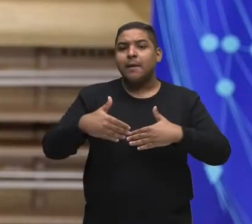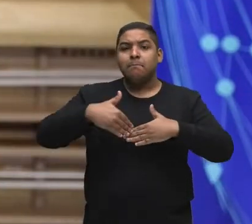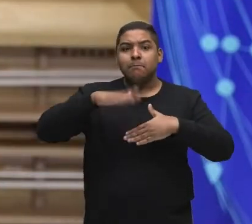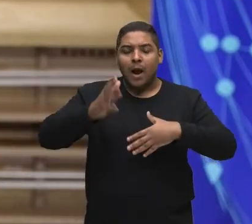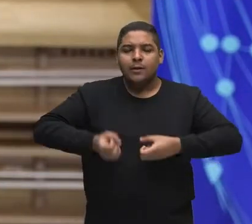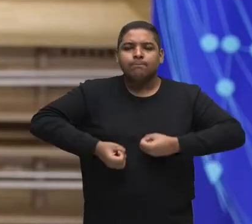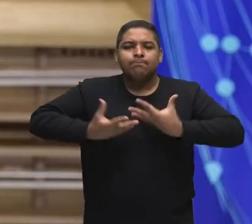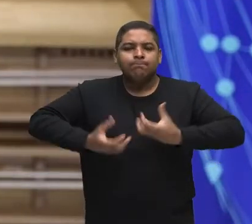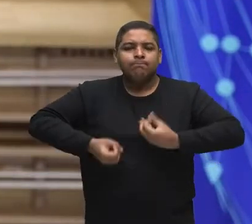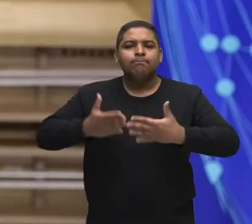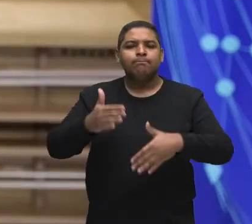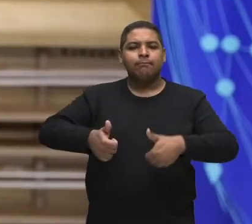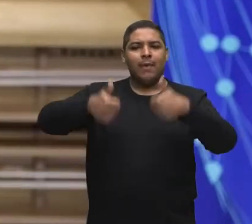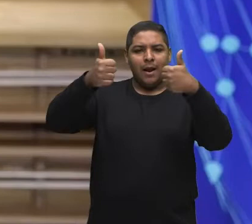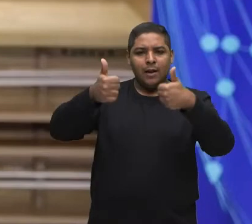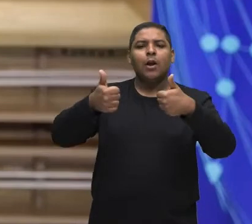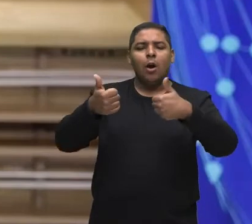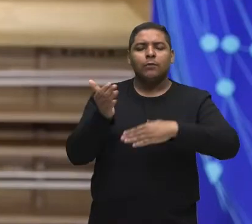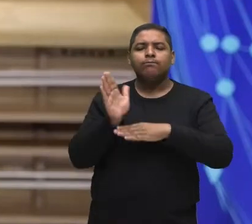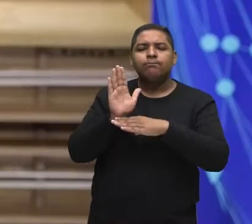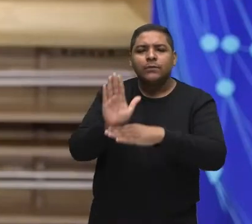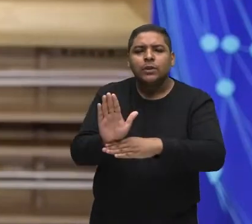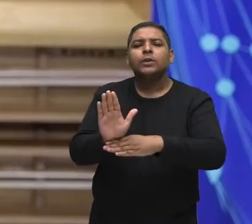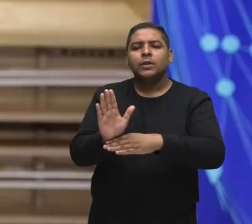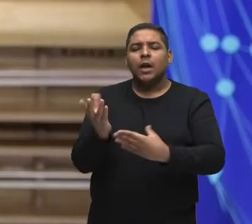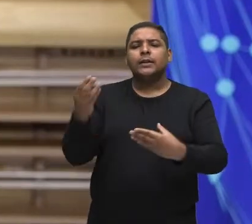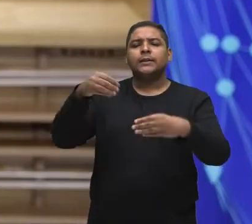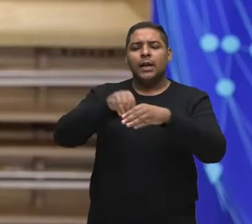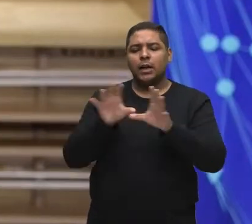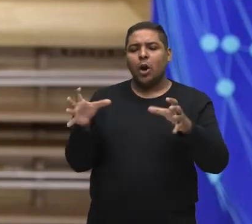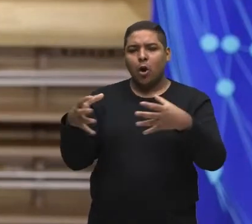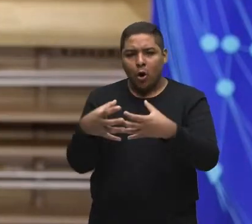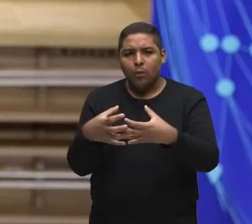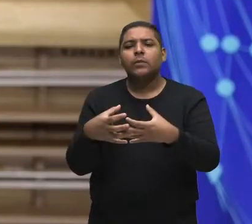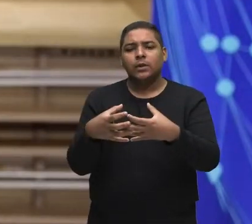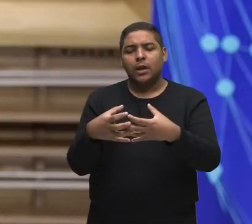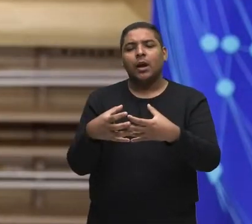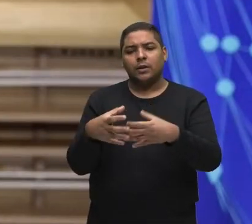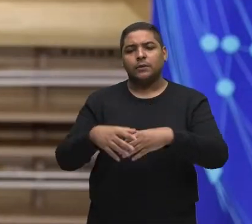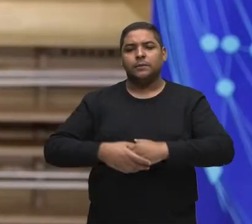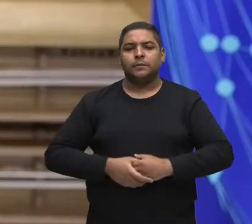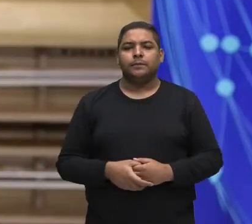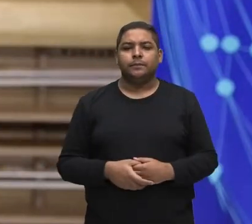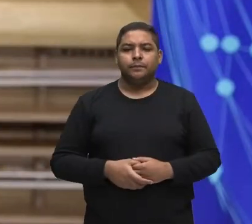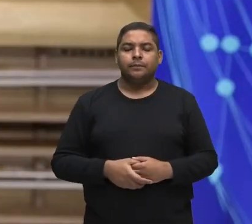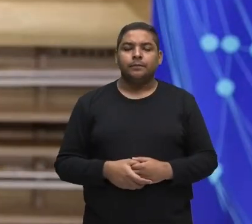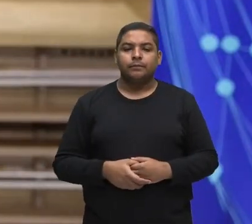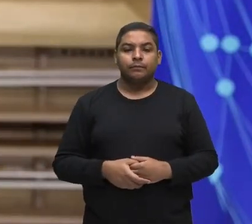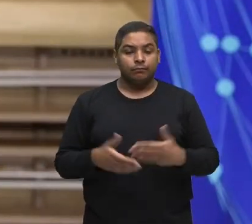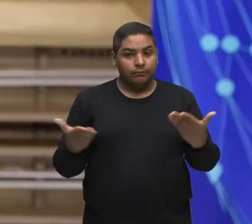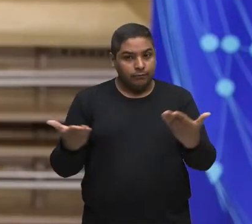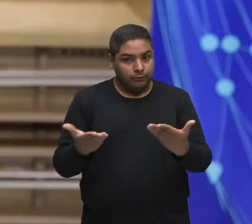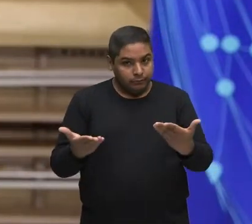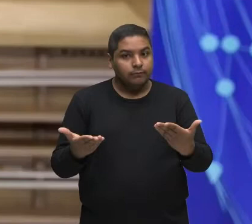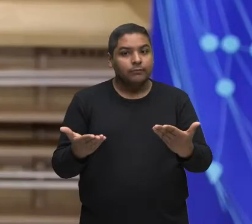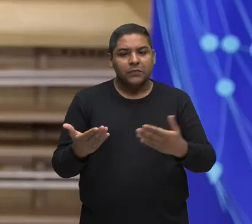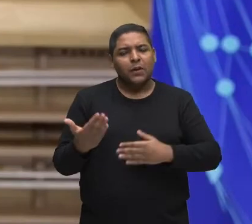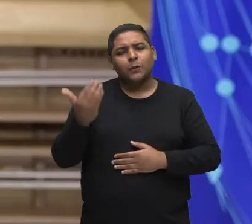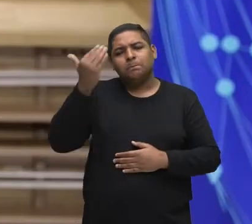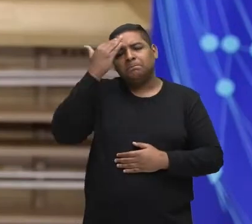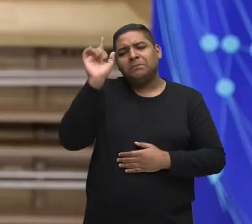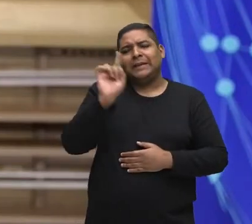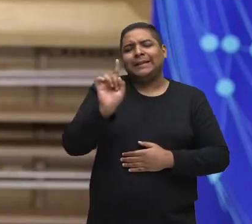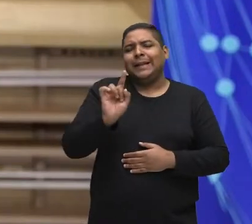produtiva e assim dar a sua contribuição dentro da comunidade da qual ele faz parte. Hoje, a gente não